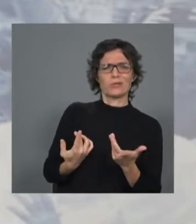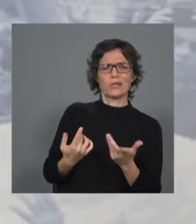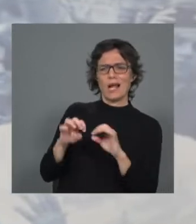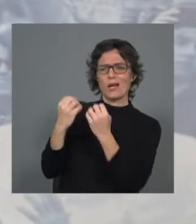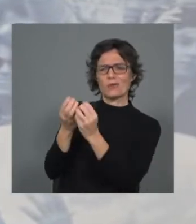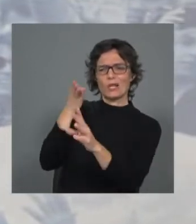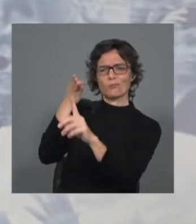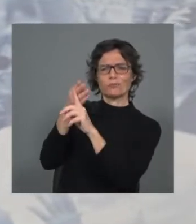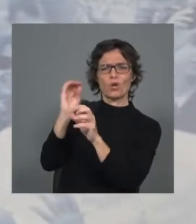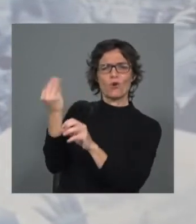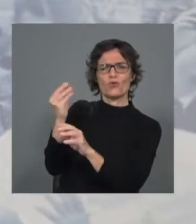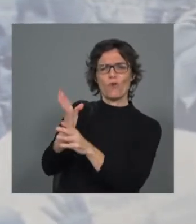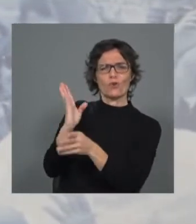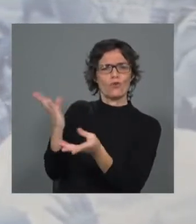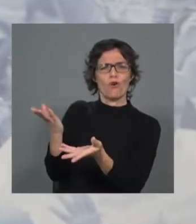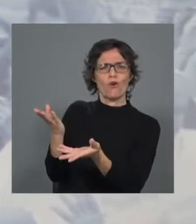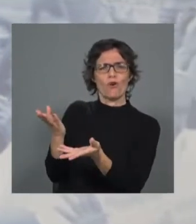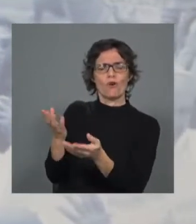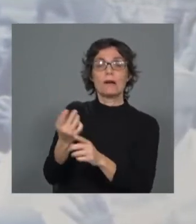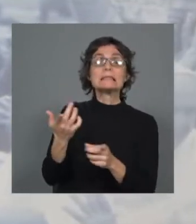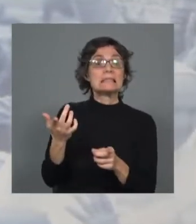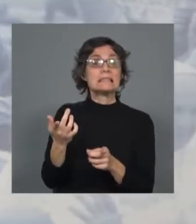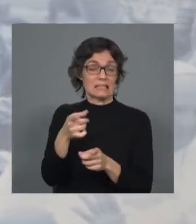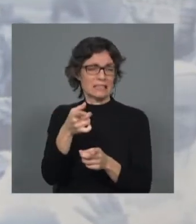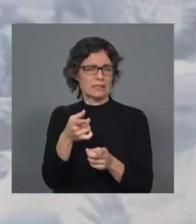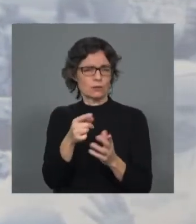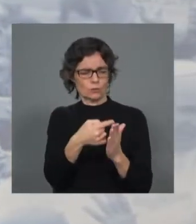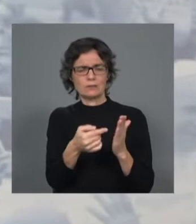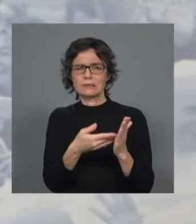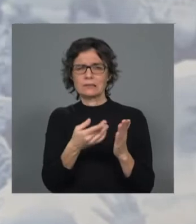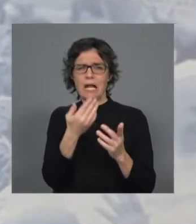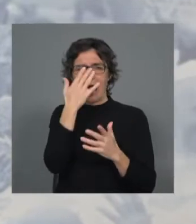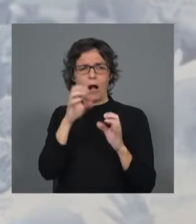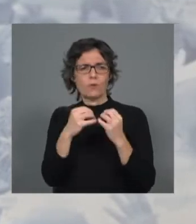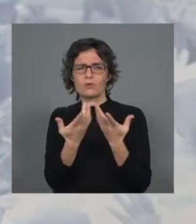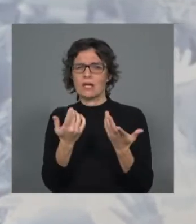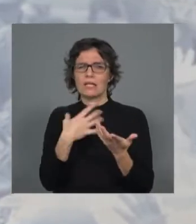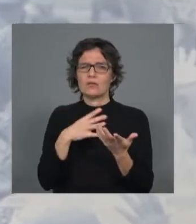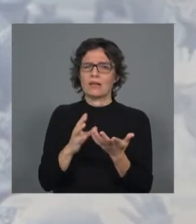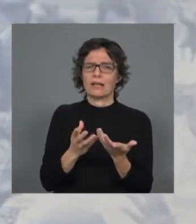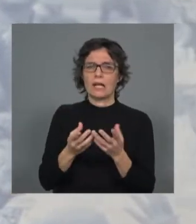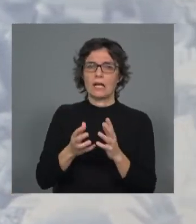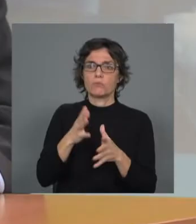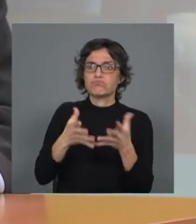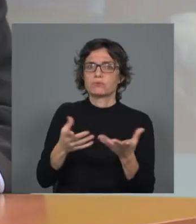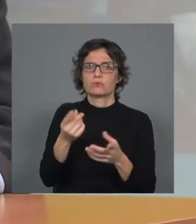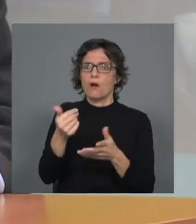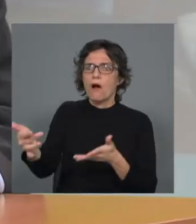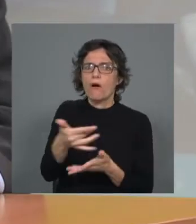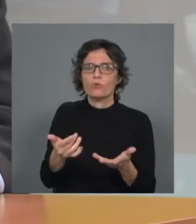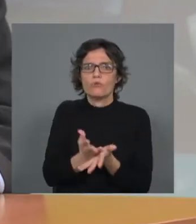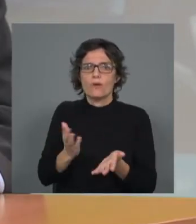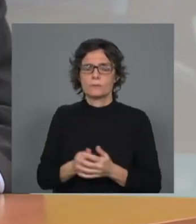a otimização de recursos e de lucros e de resultados. Há uma imagem que o Papa